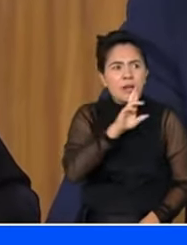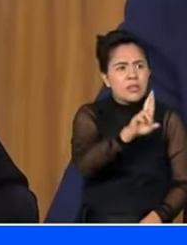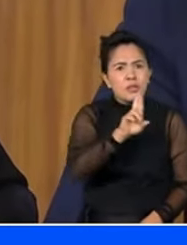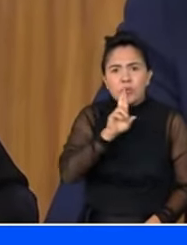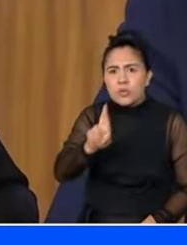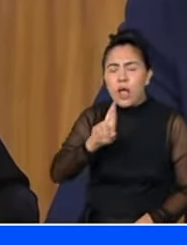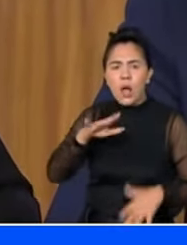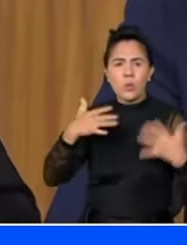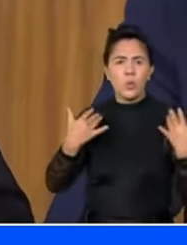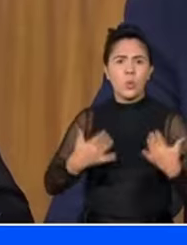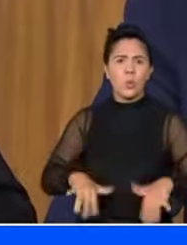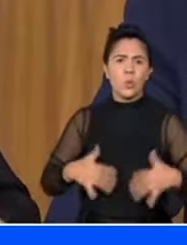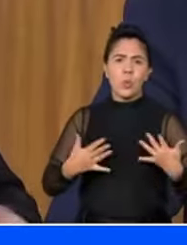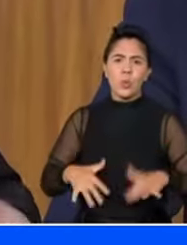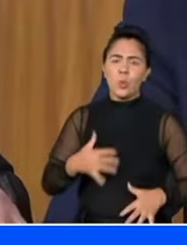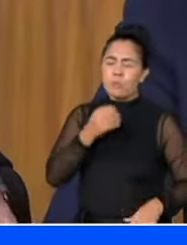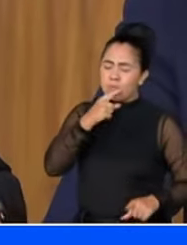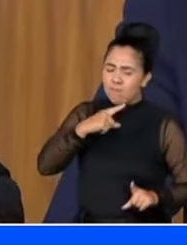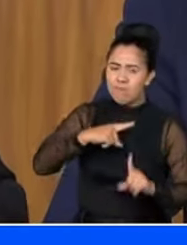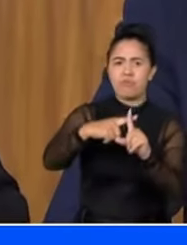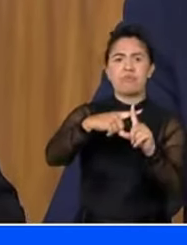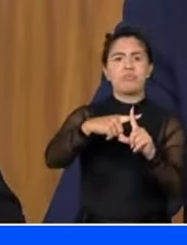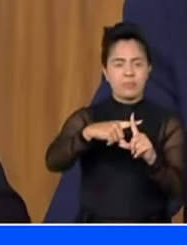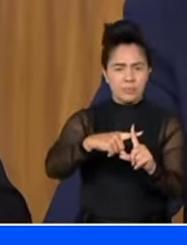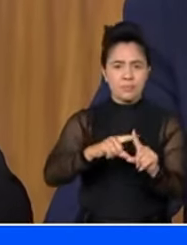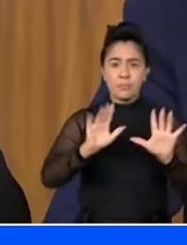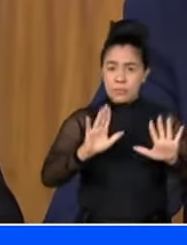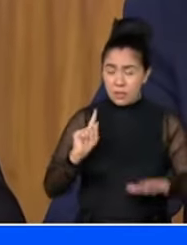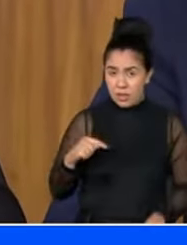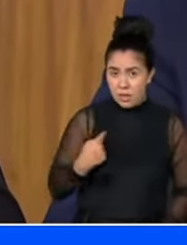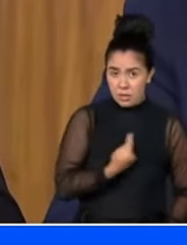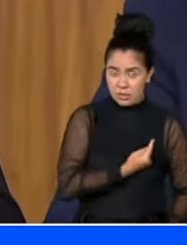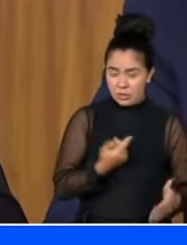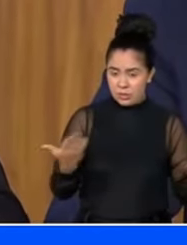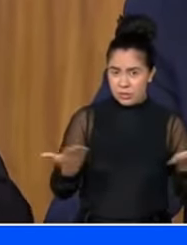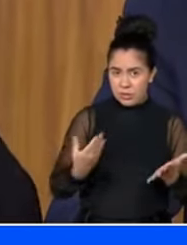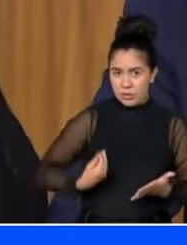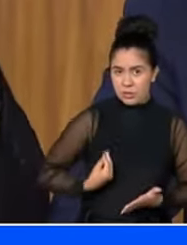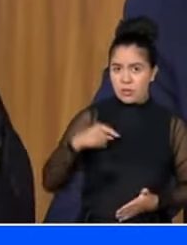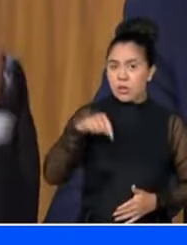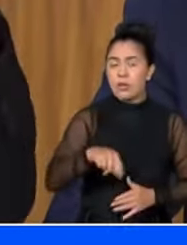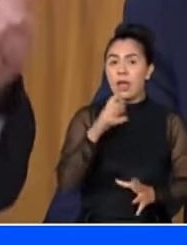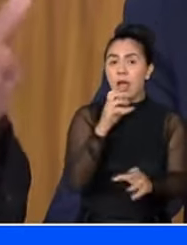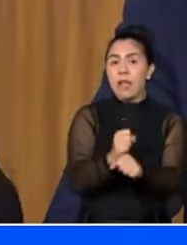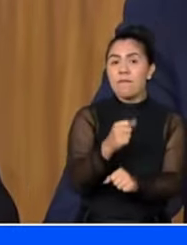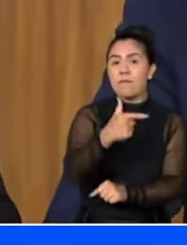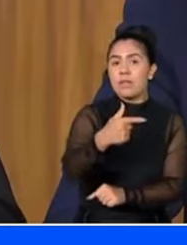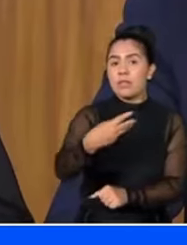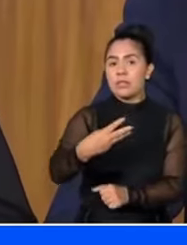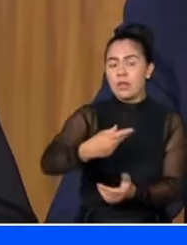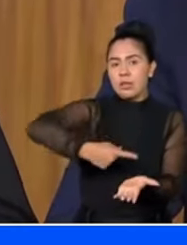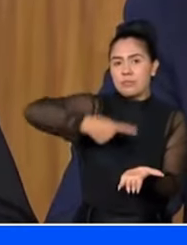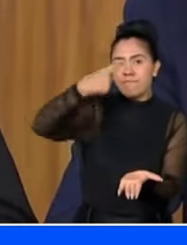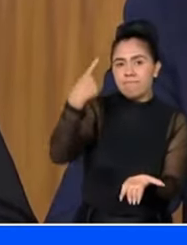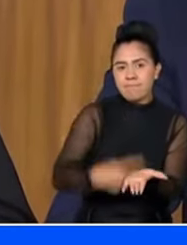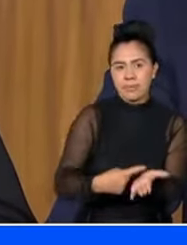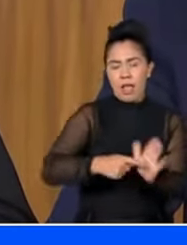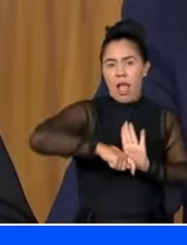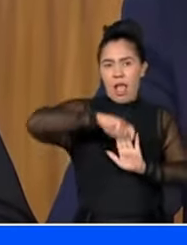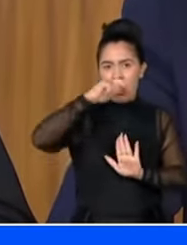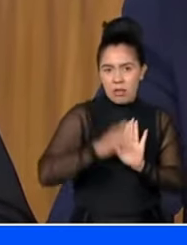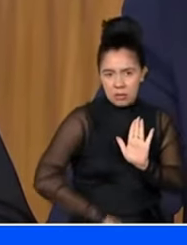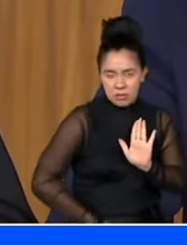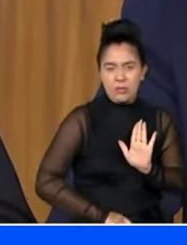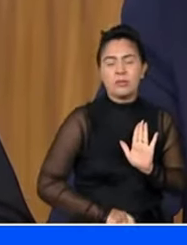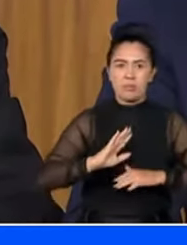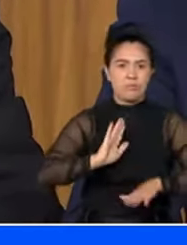magnitude, presidente. Hoje, aqui, nós estamos assinando esses 23 convênios, ou pondo em funcionamento esses